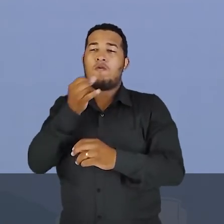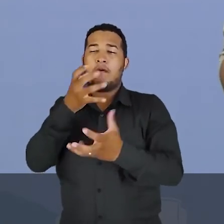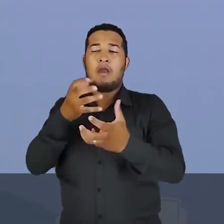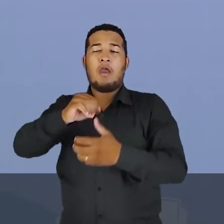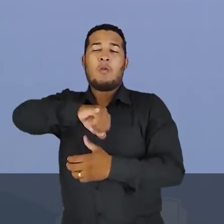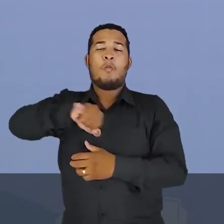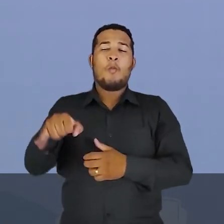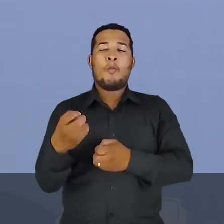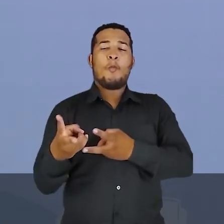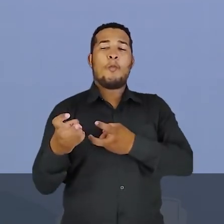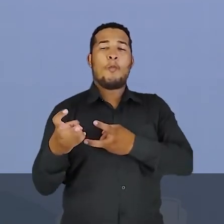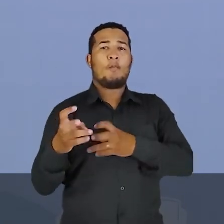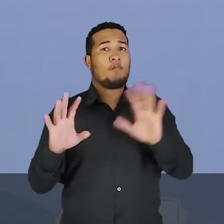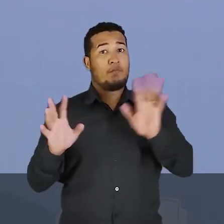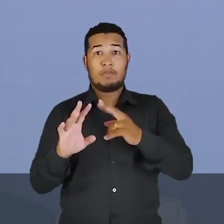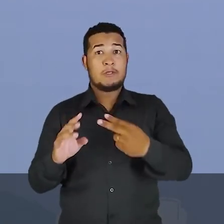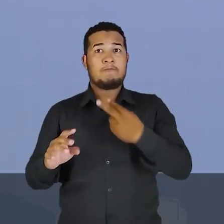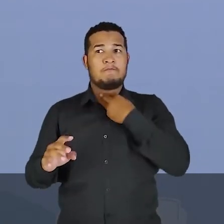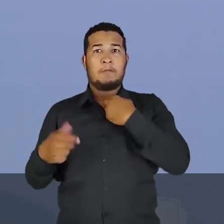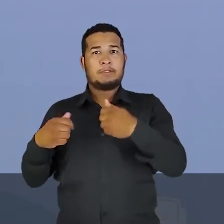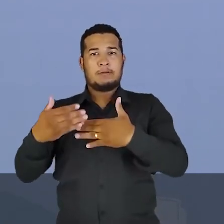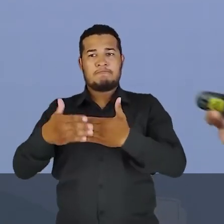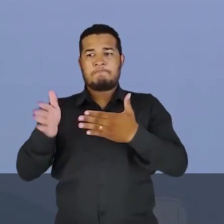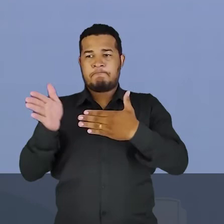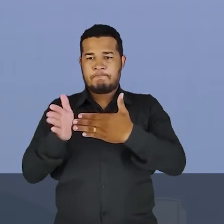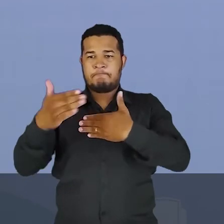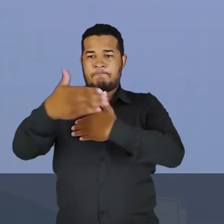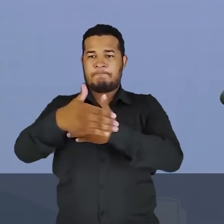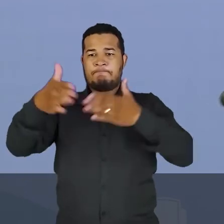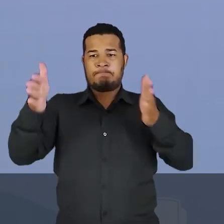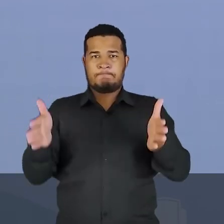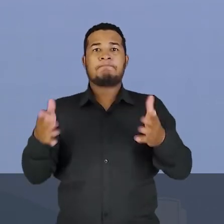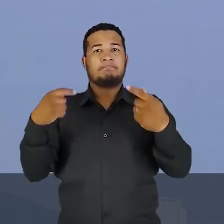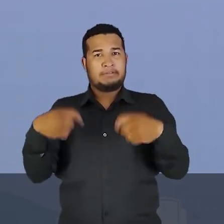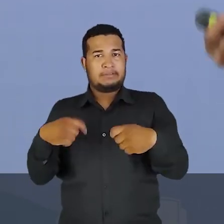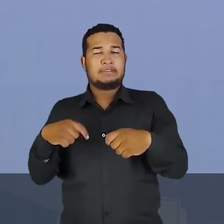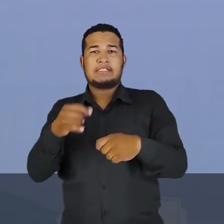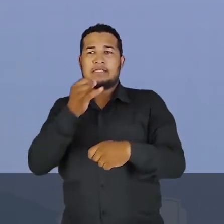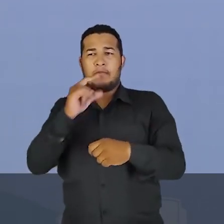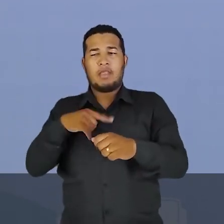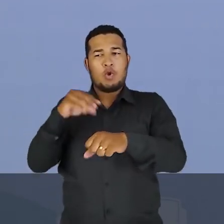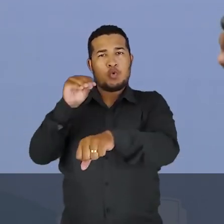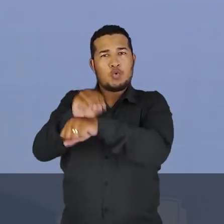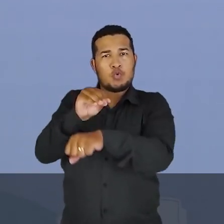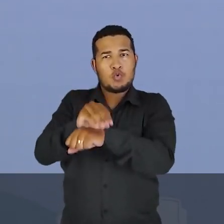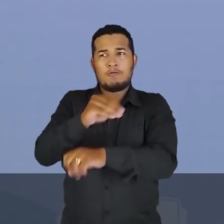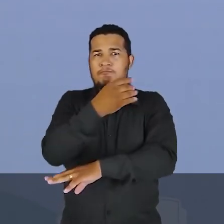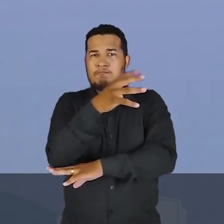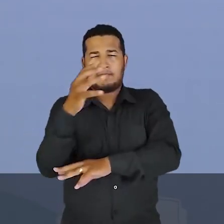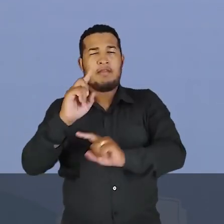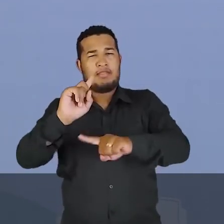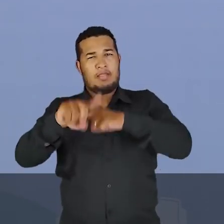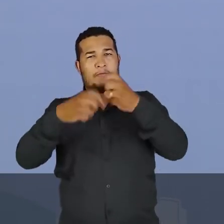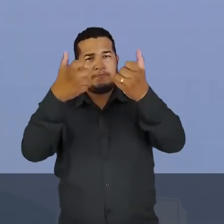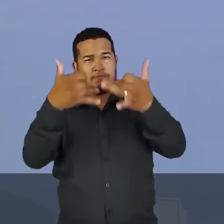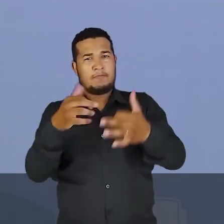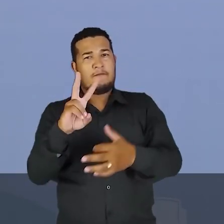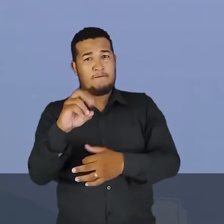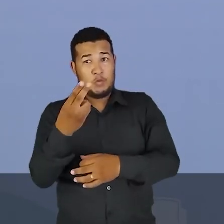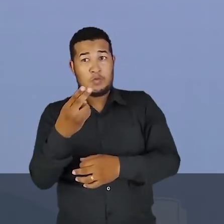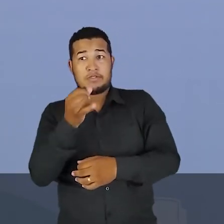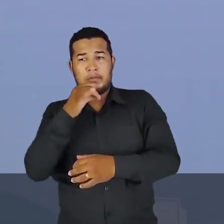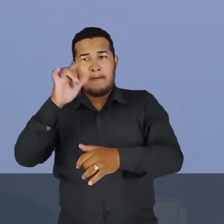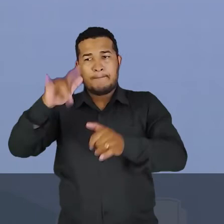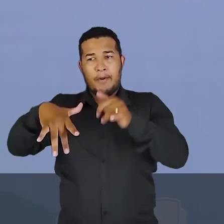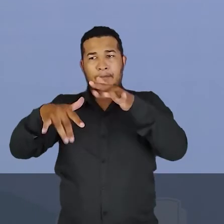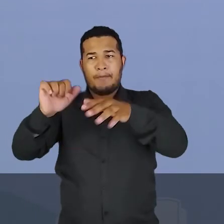nascente que vai estar em processo ali de recuperação, né? Então você vai fazer um plantio, como a gente vai falar daqui a pouco, e esse plantio ele não